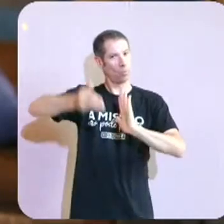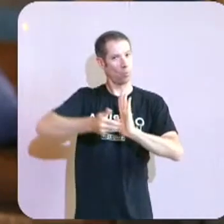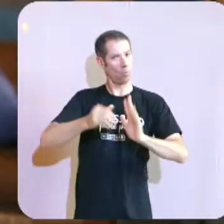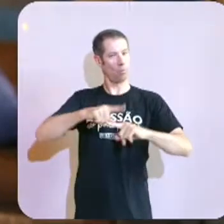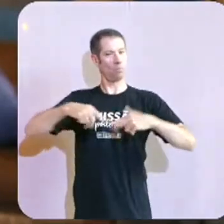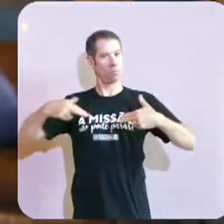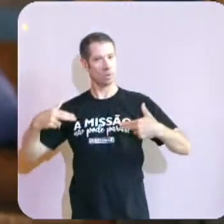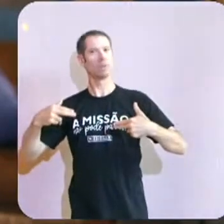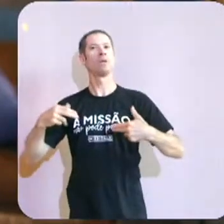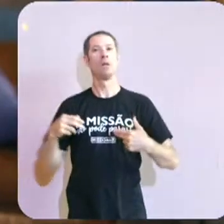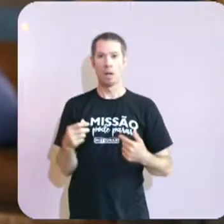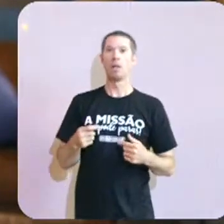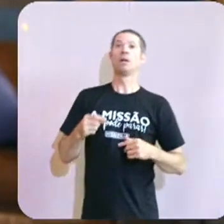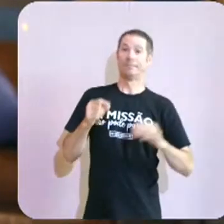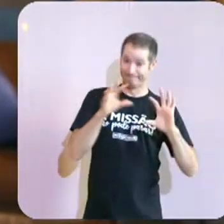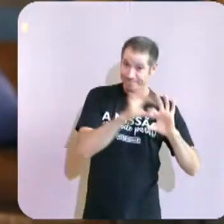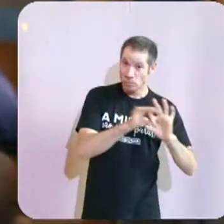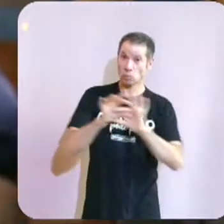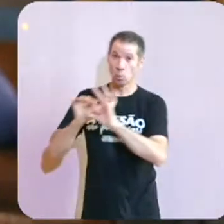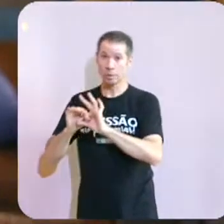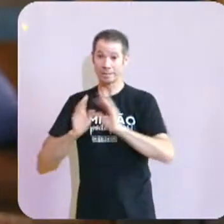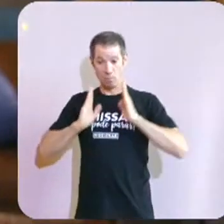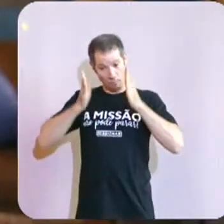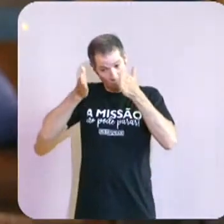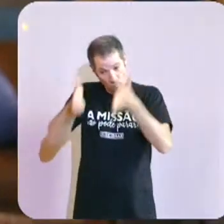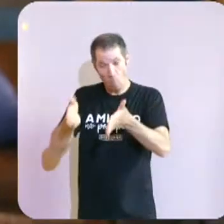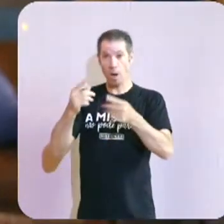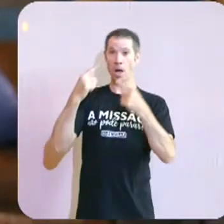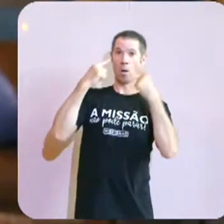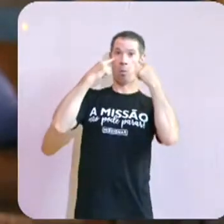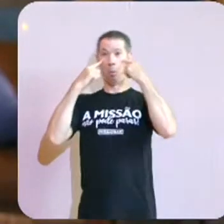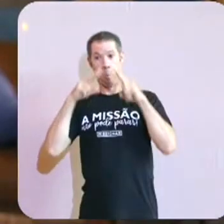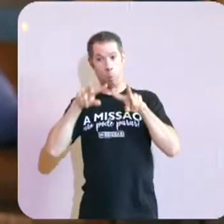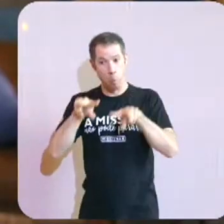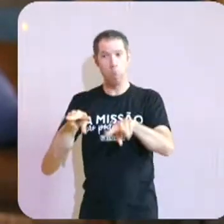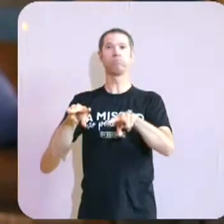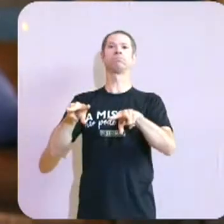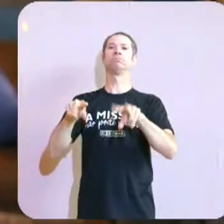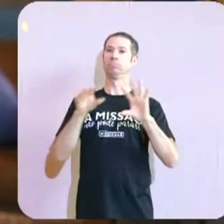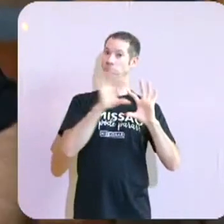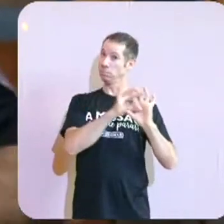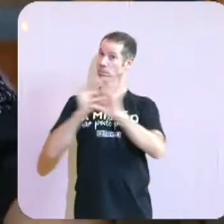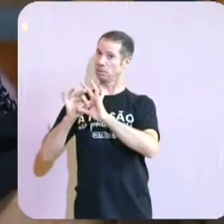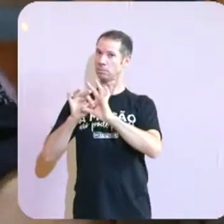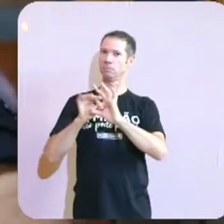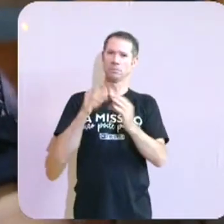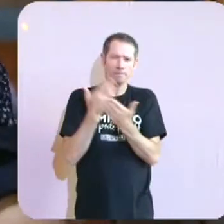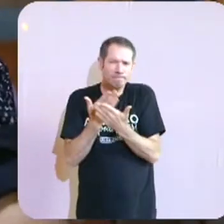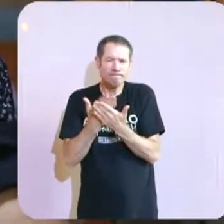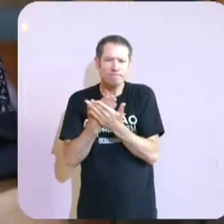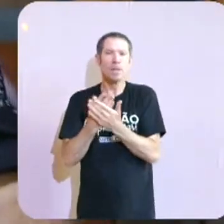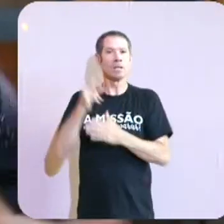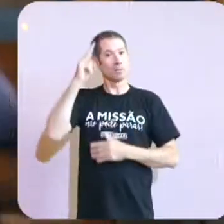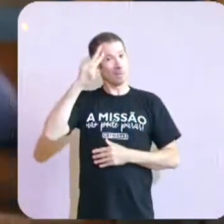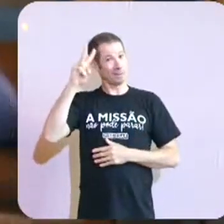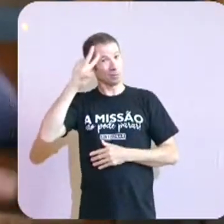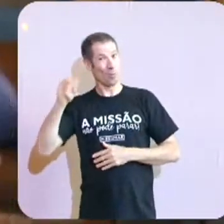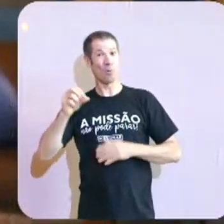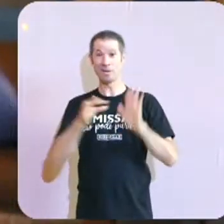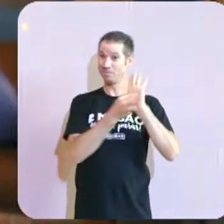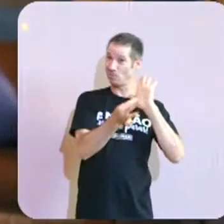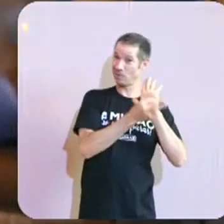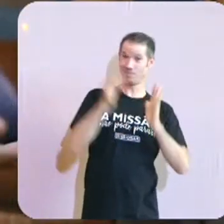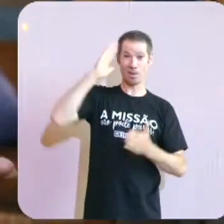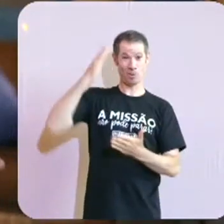coisas. E é nesse âmbito que eu quero focar os nossos olhos hoje, enquanto a gente medita nessa palavra, e eu vou contar uma história para vocês. E eu